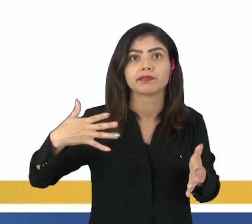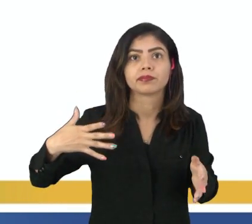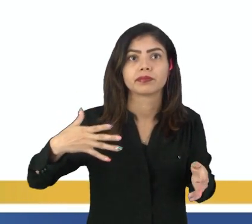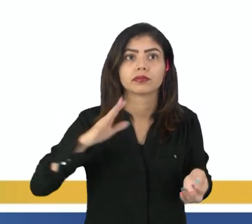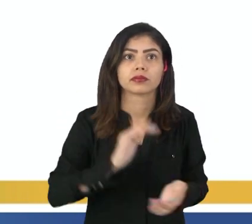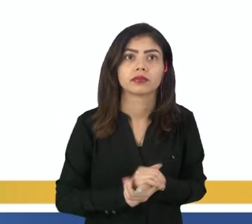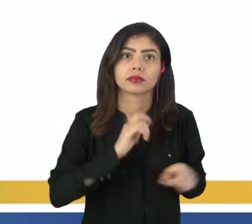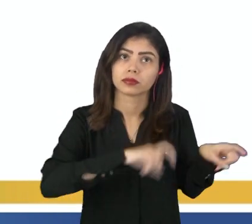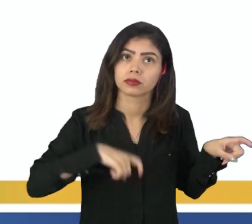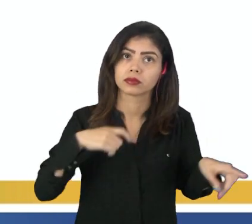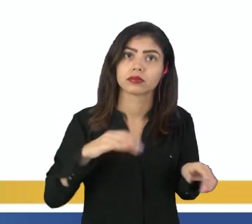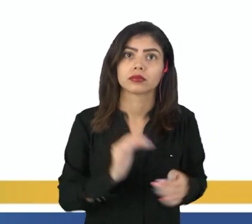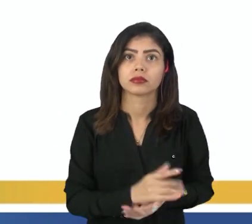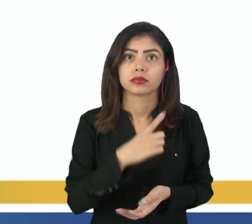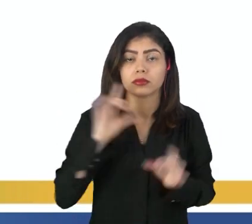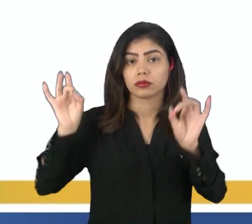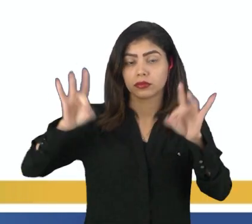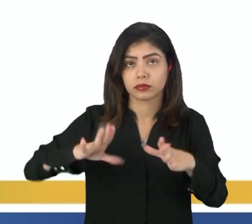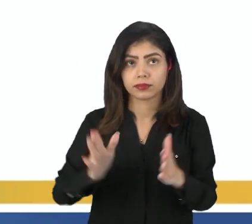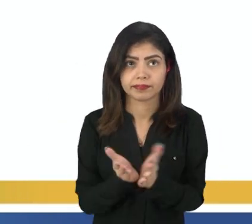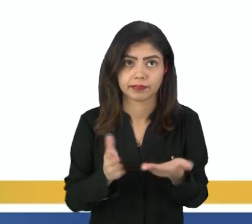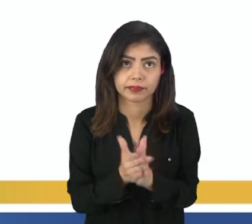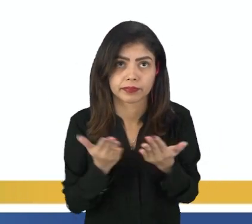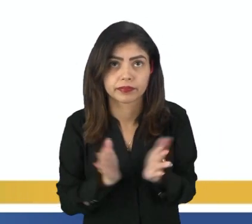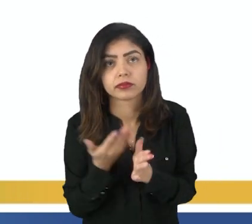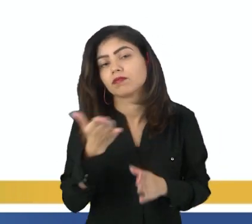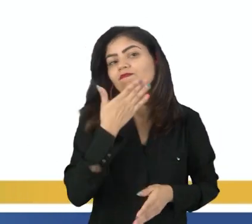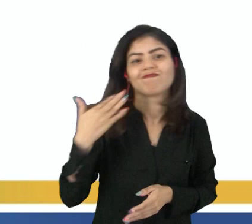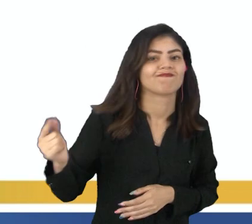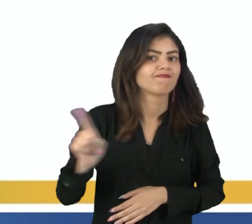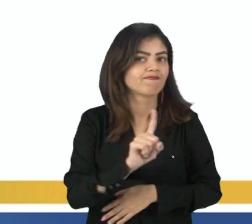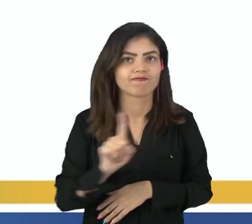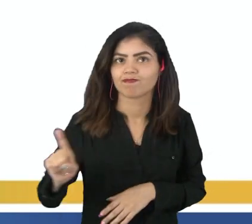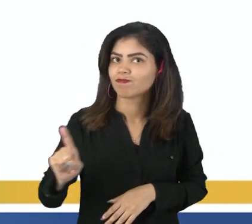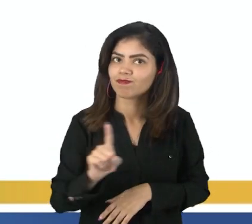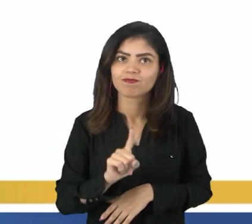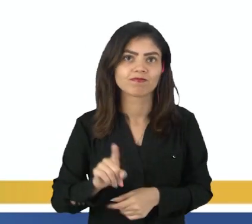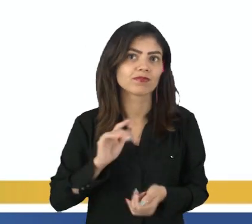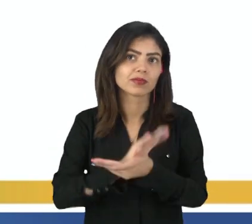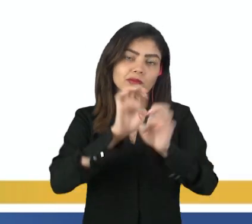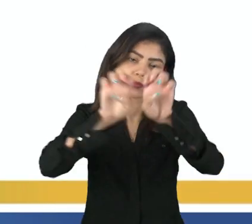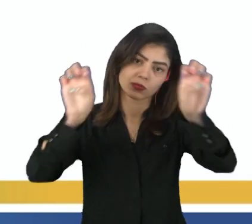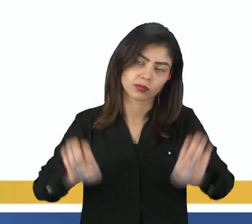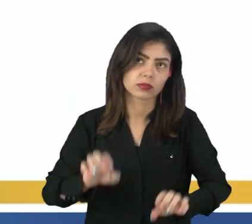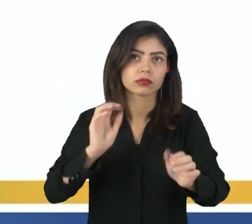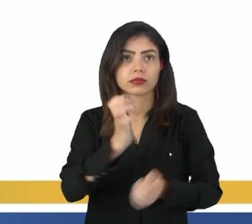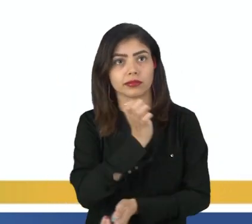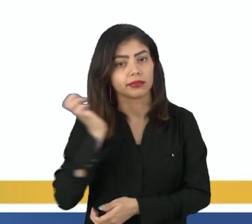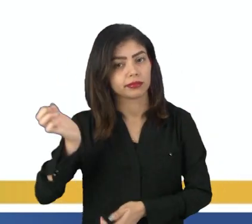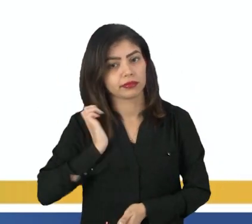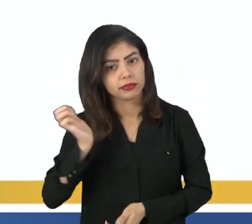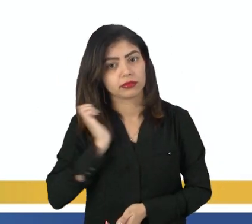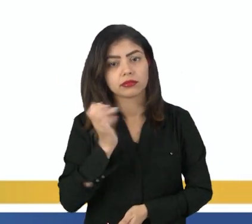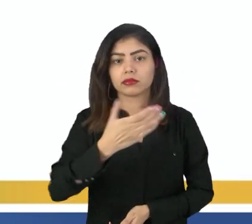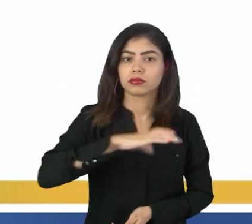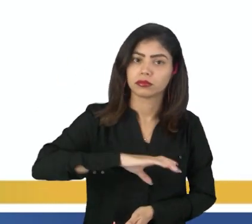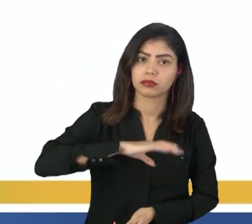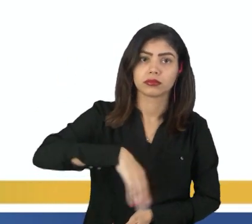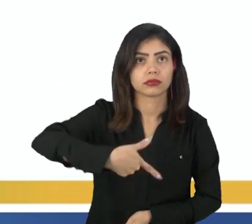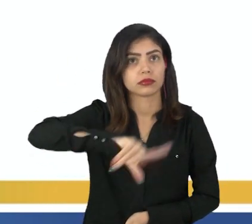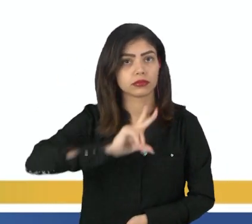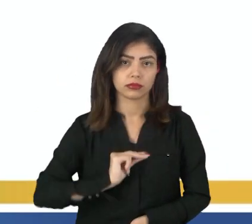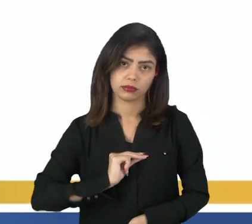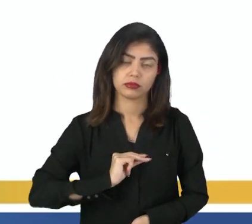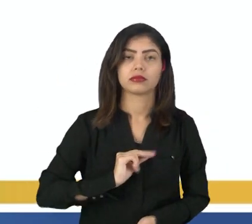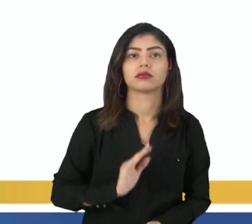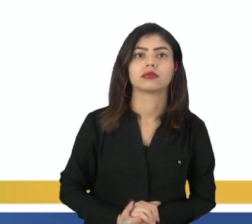colônia, mantendo essa última empobrecida e não melhorando de forma estrutural a riqueza